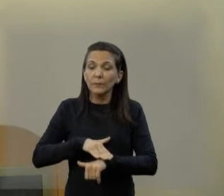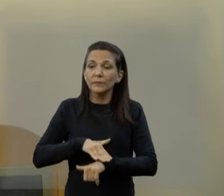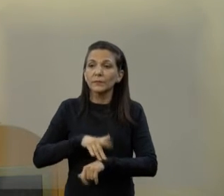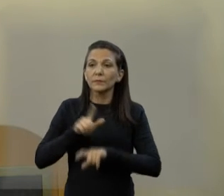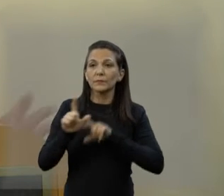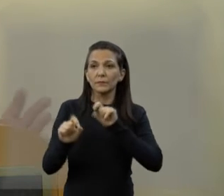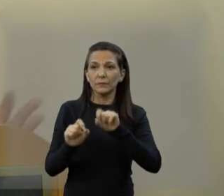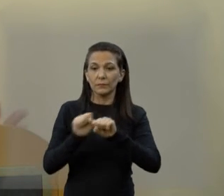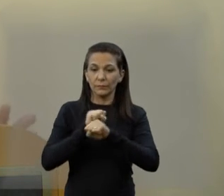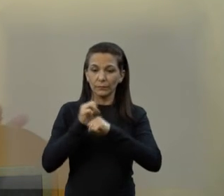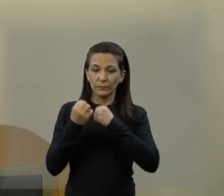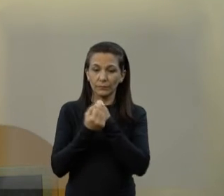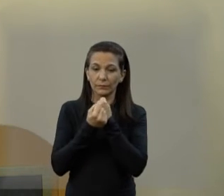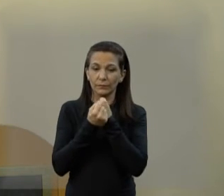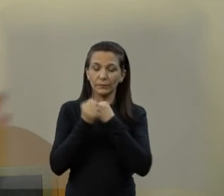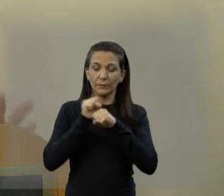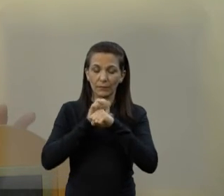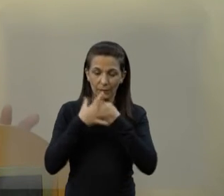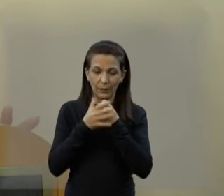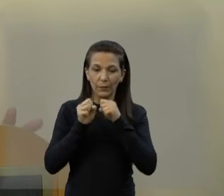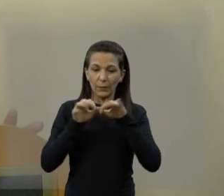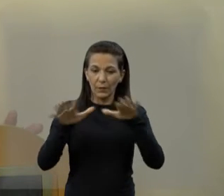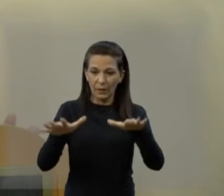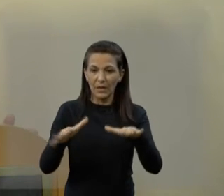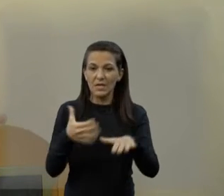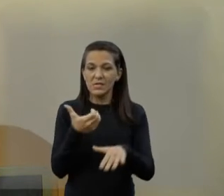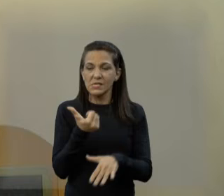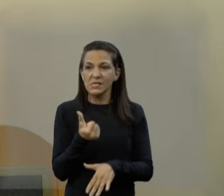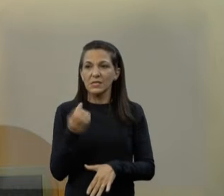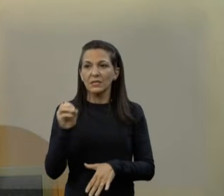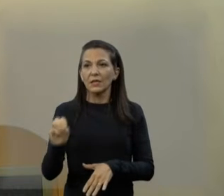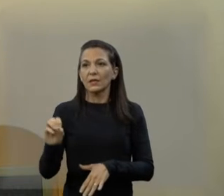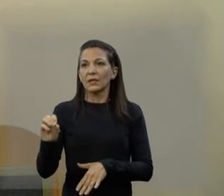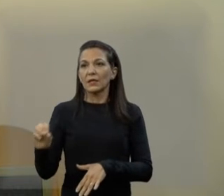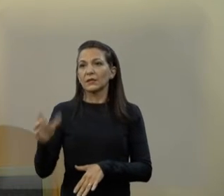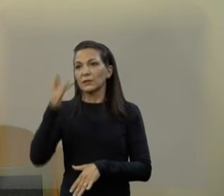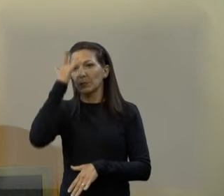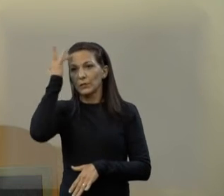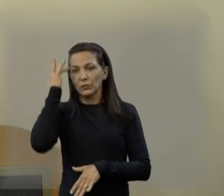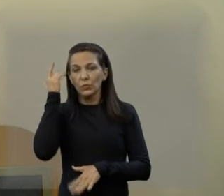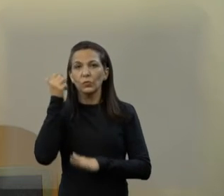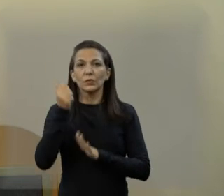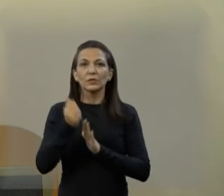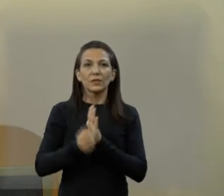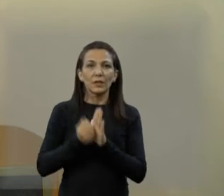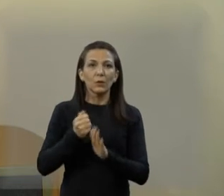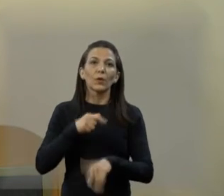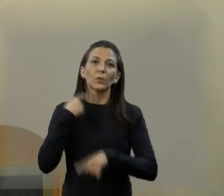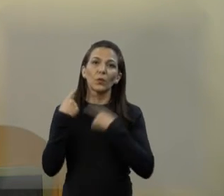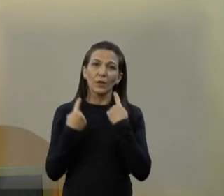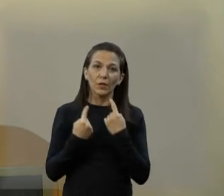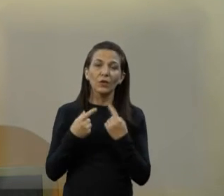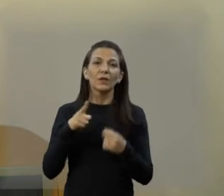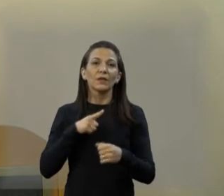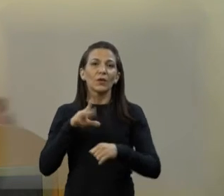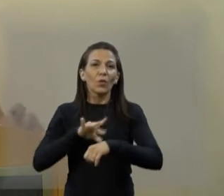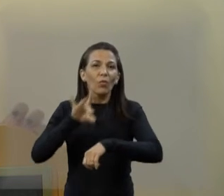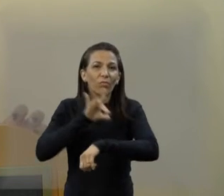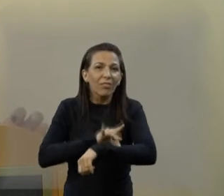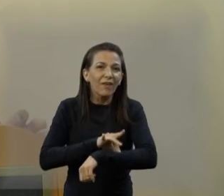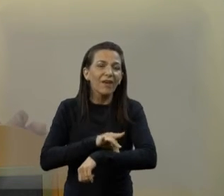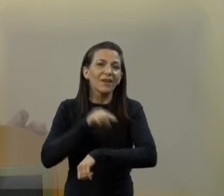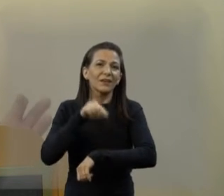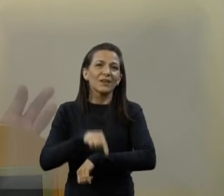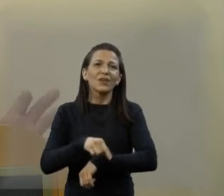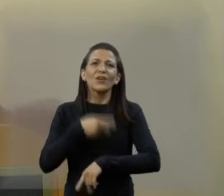em que a pandemia matou mais de 600 araraquarense que nós estamos enfrentando a dengue bom e falar de